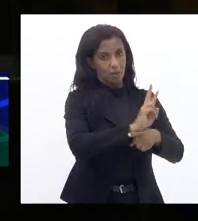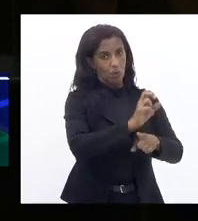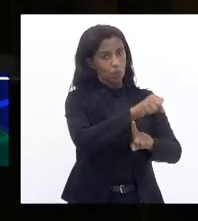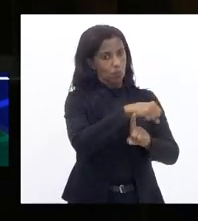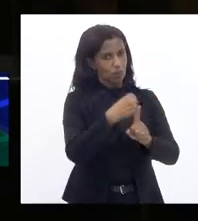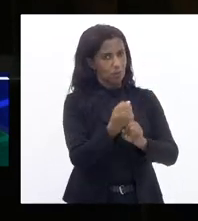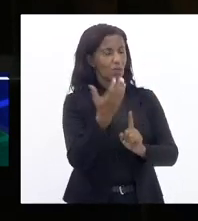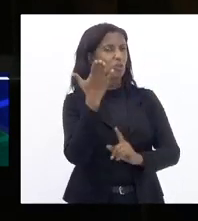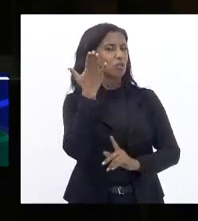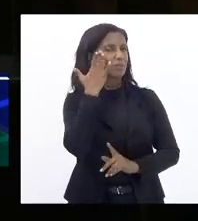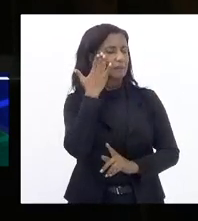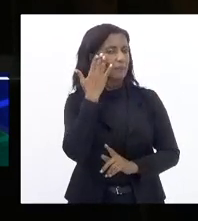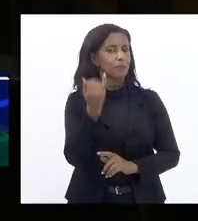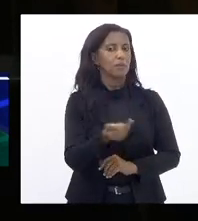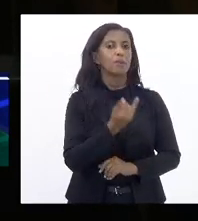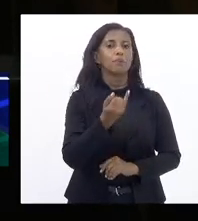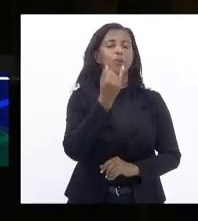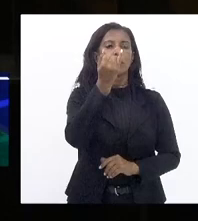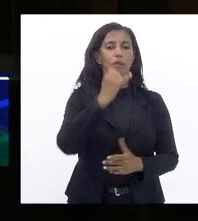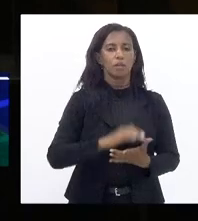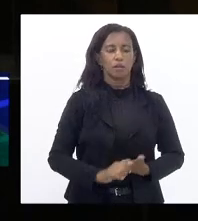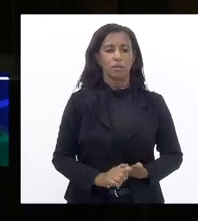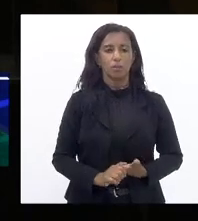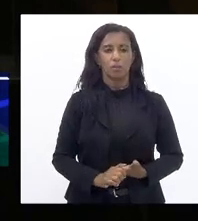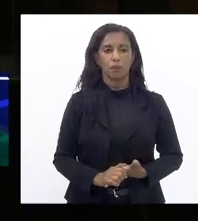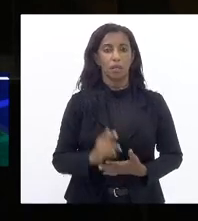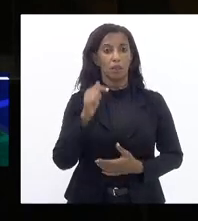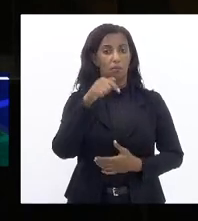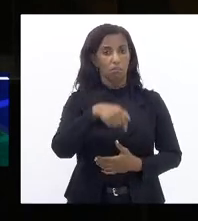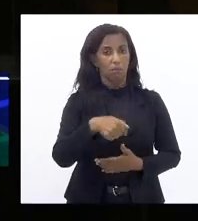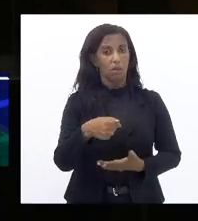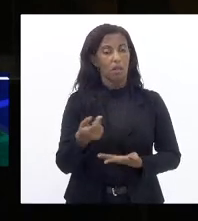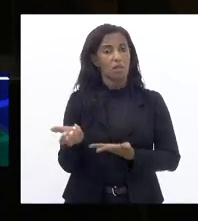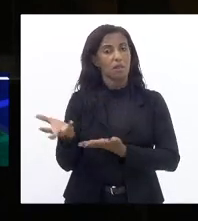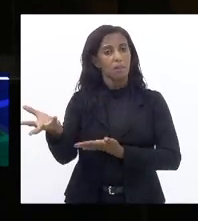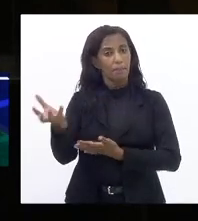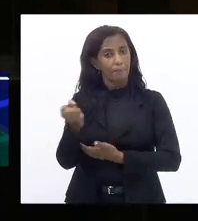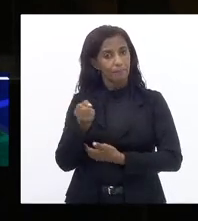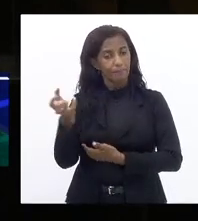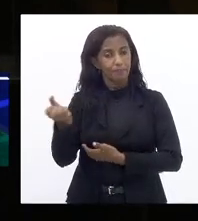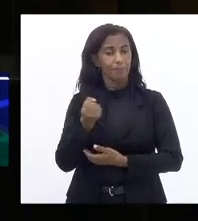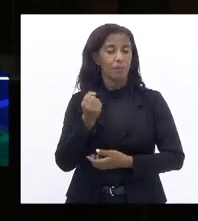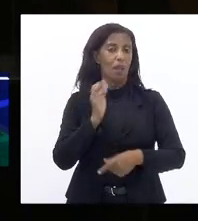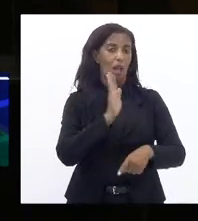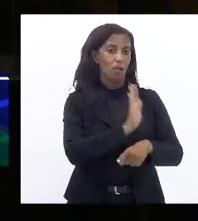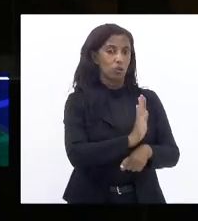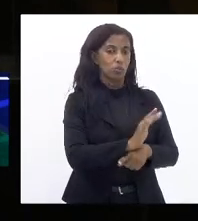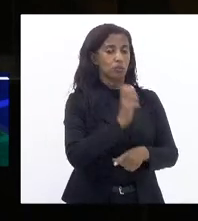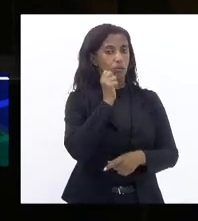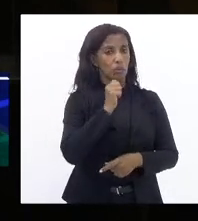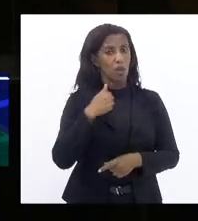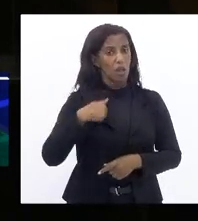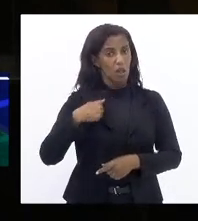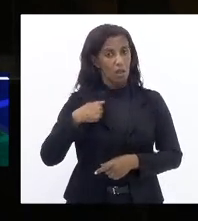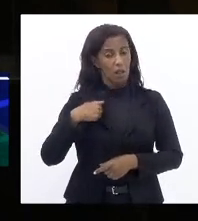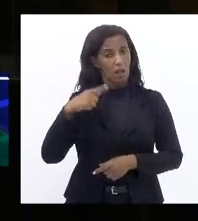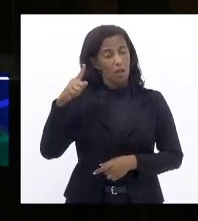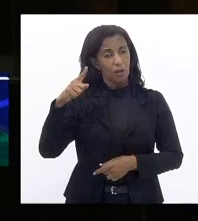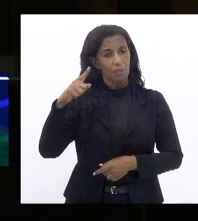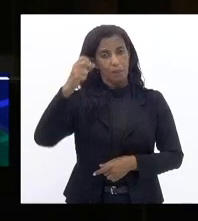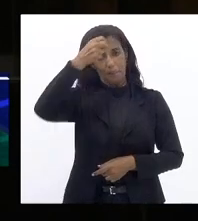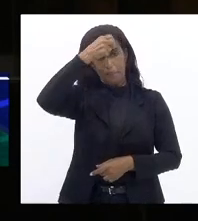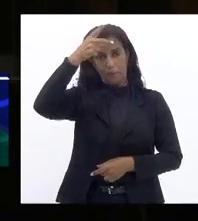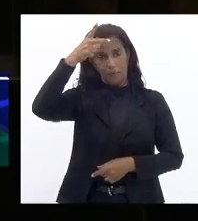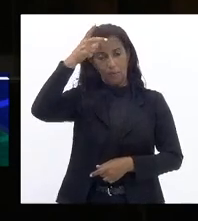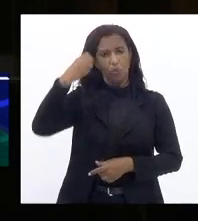nós sabemos da importância deste benefício às mulheres. No meu município, eu implantei,